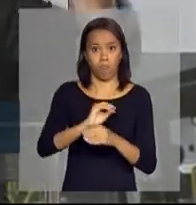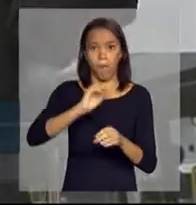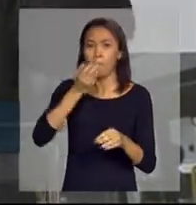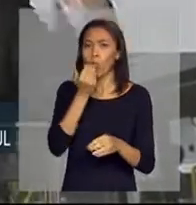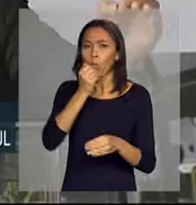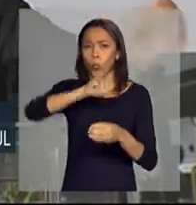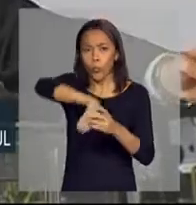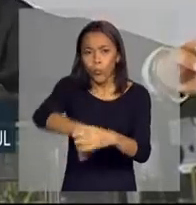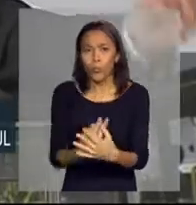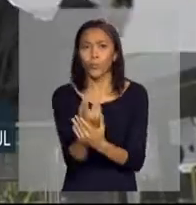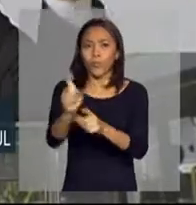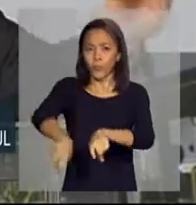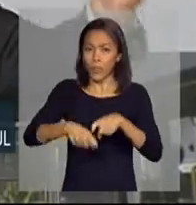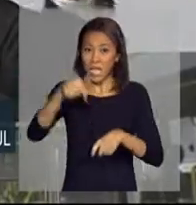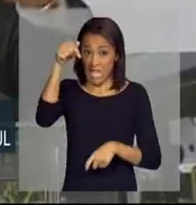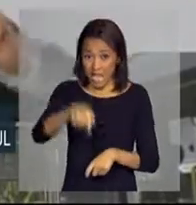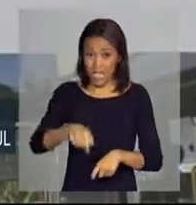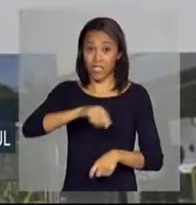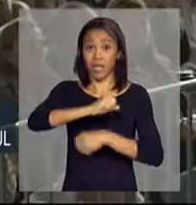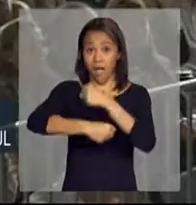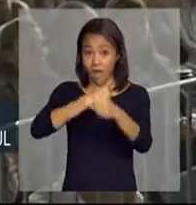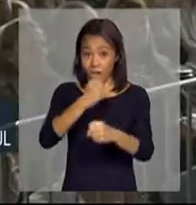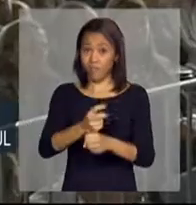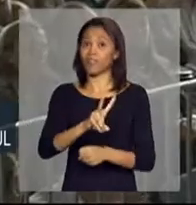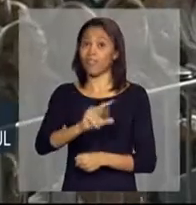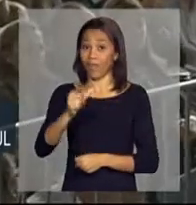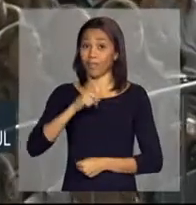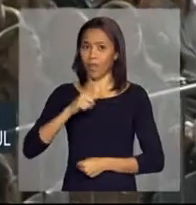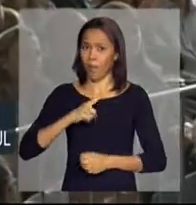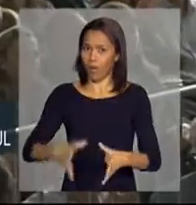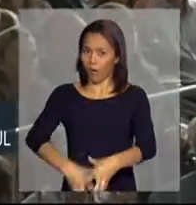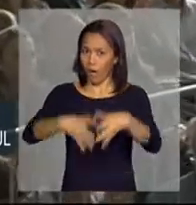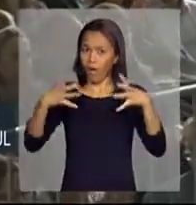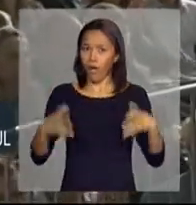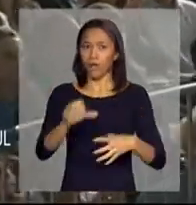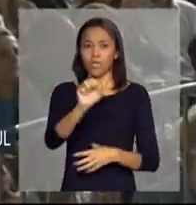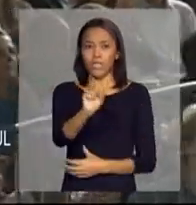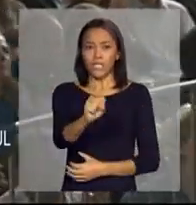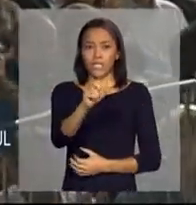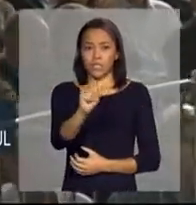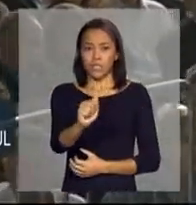ter uma grande safra aqui do Rio Grande do Sul em função disso,